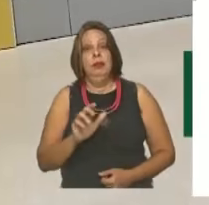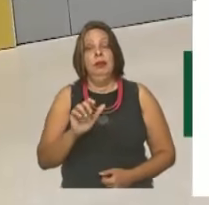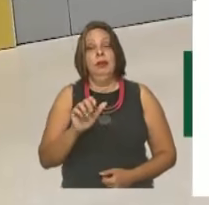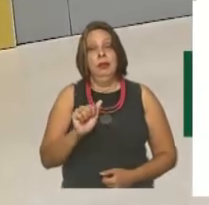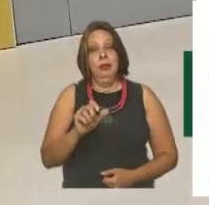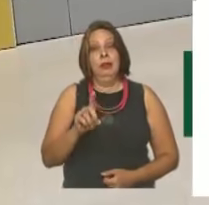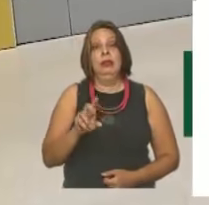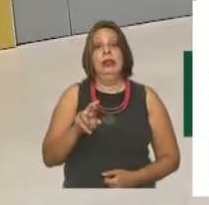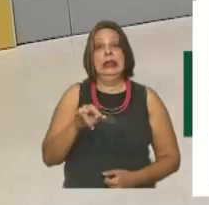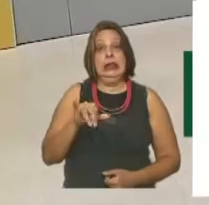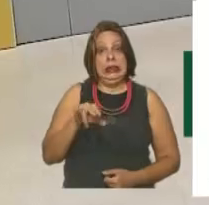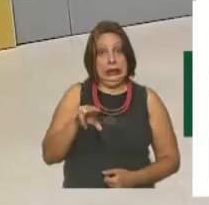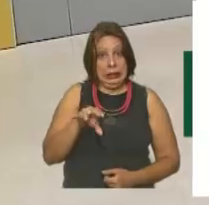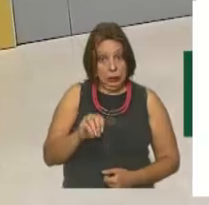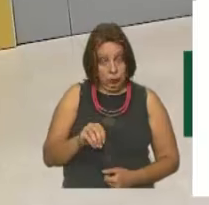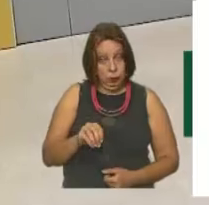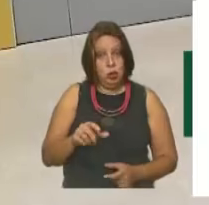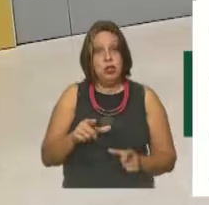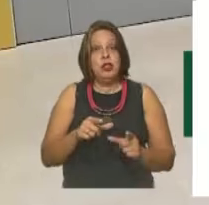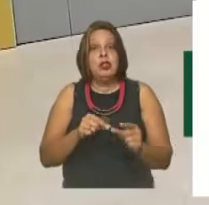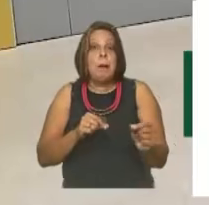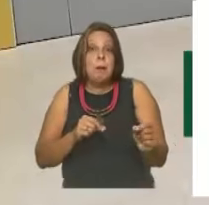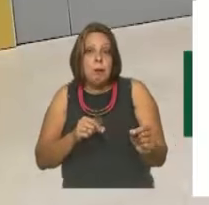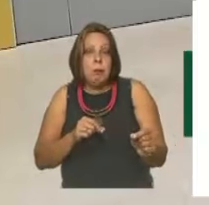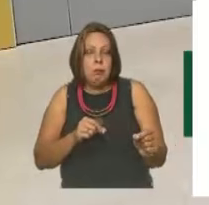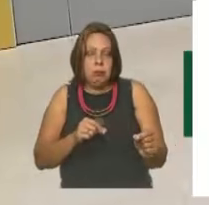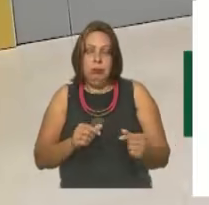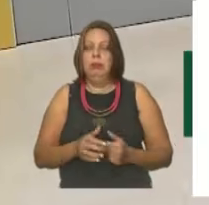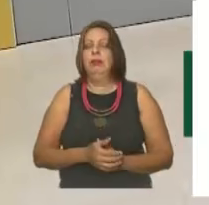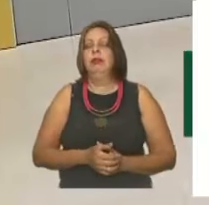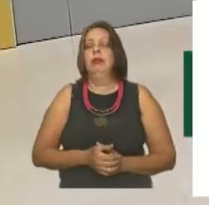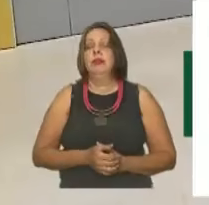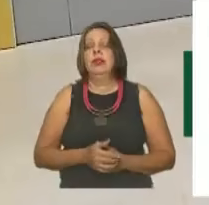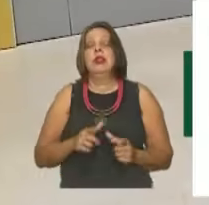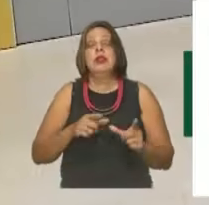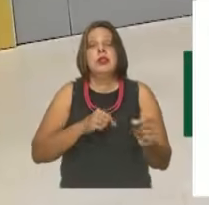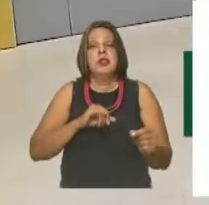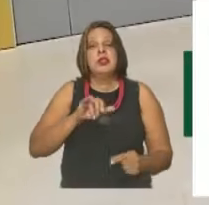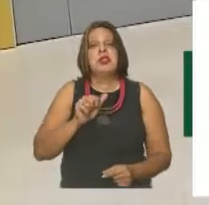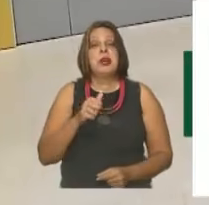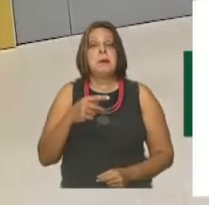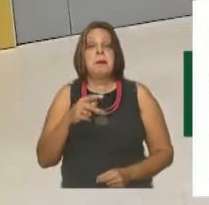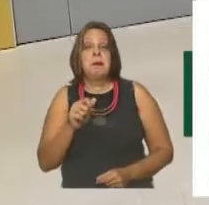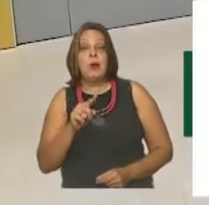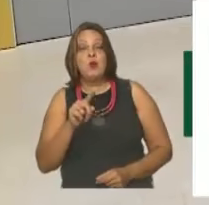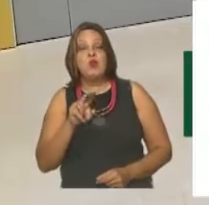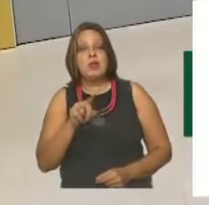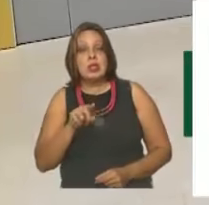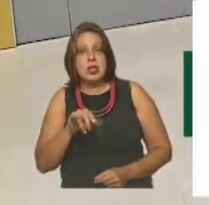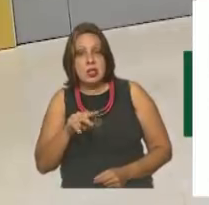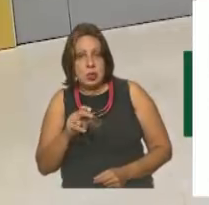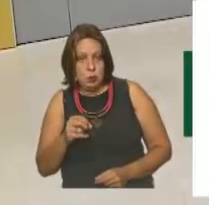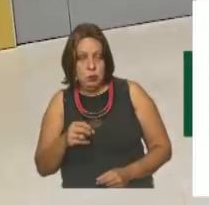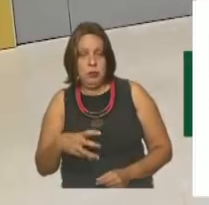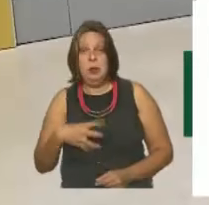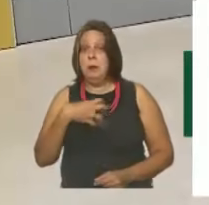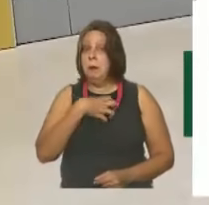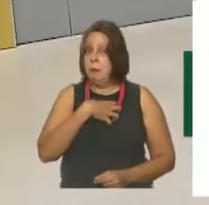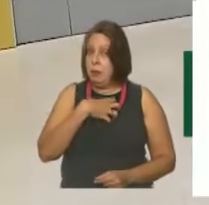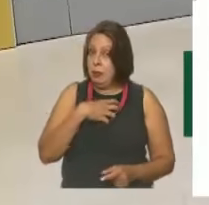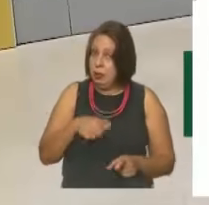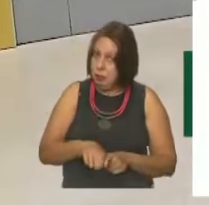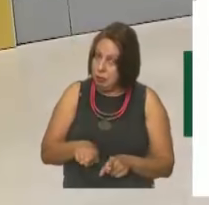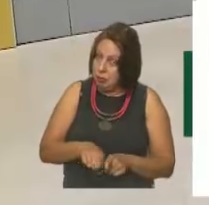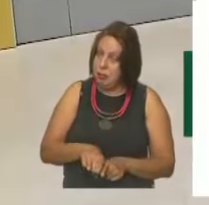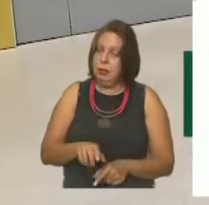a gente na torcida também. Um abraço especial. Tanto recadinho, olha só, Bahia tá aqui